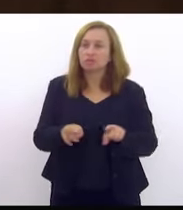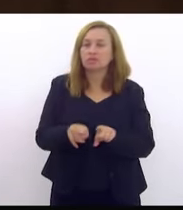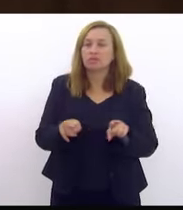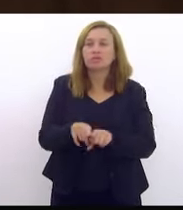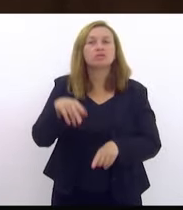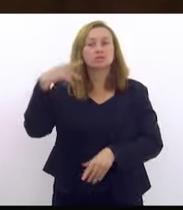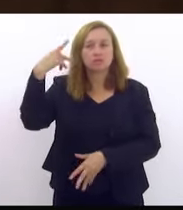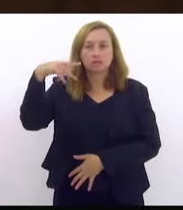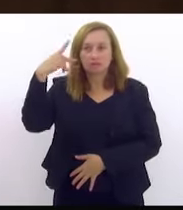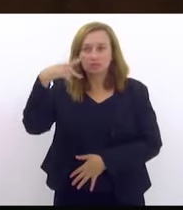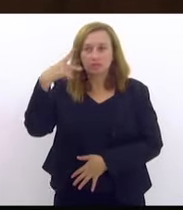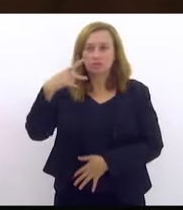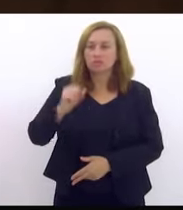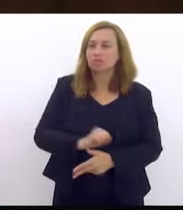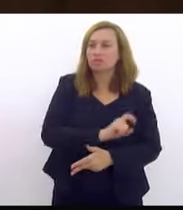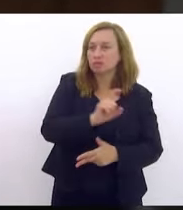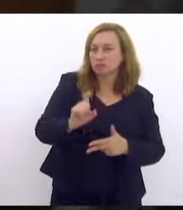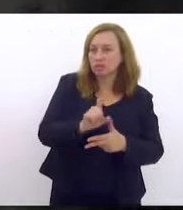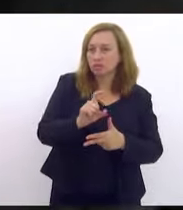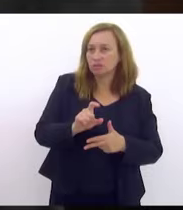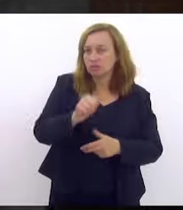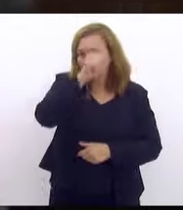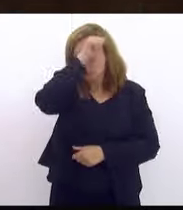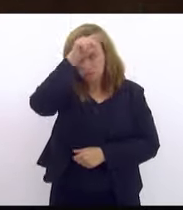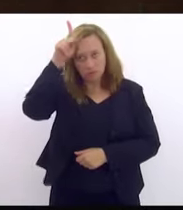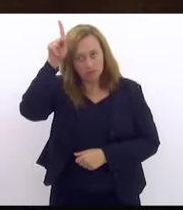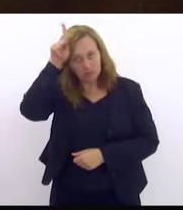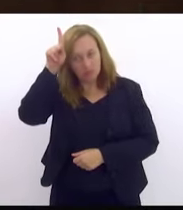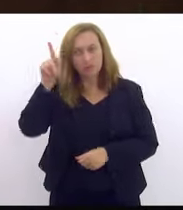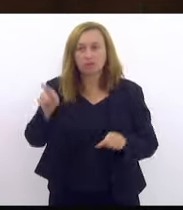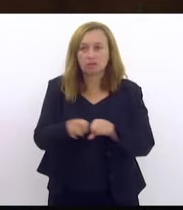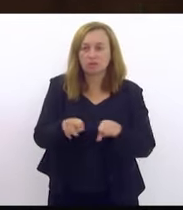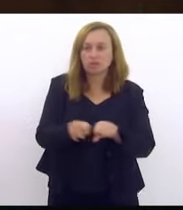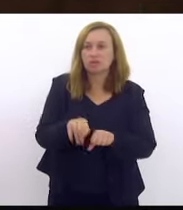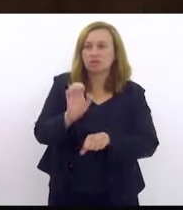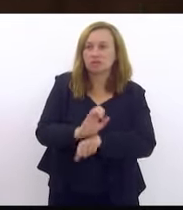vereadores e o Executivo, tanto municipal quanto o Estado do Rio de Janeiro.